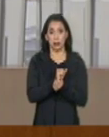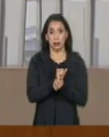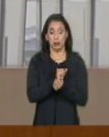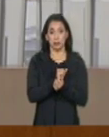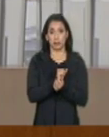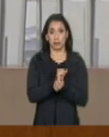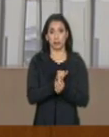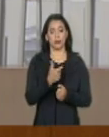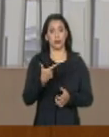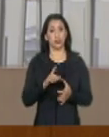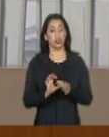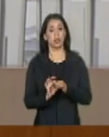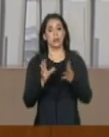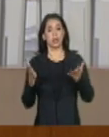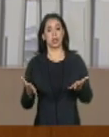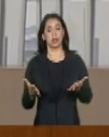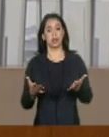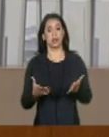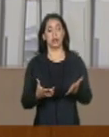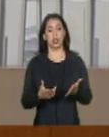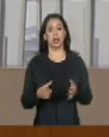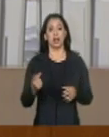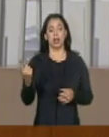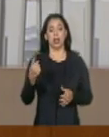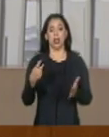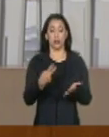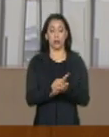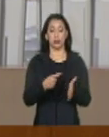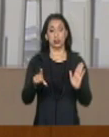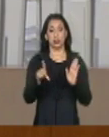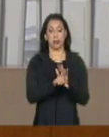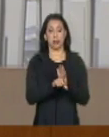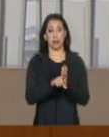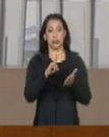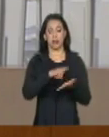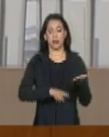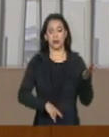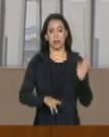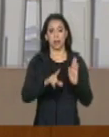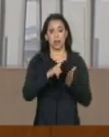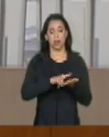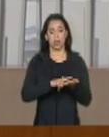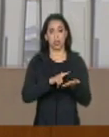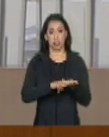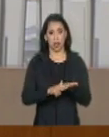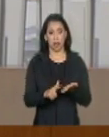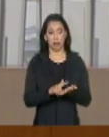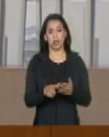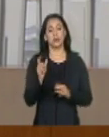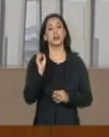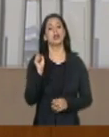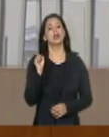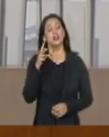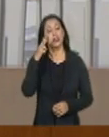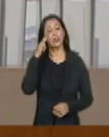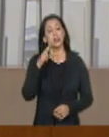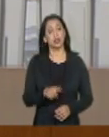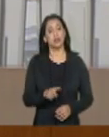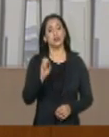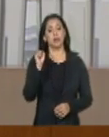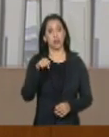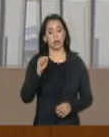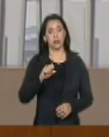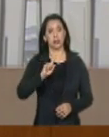sem deliberação, quando vem a lei da ficha limpa e a nossa decisão de que era possível, sim, fazer a execução após